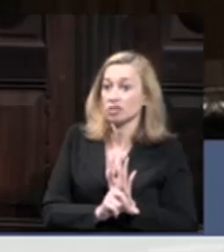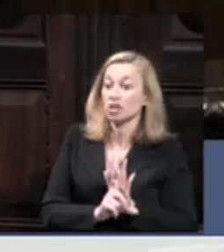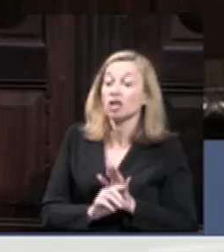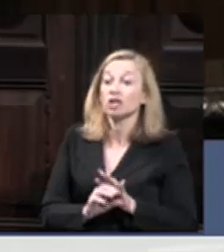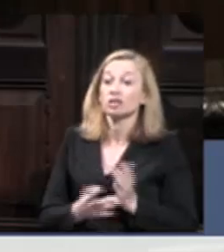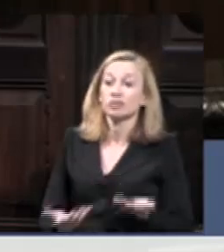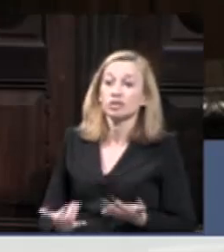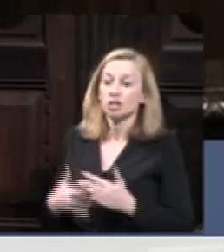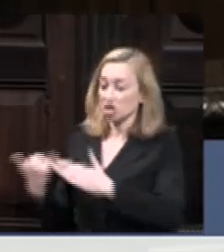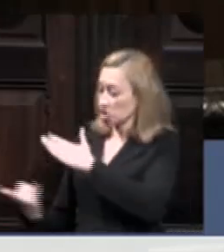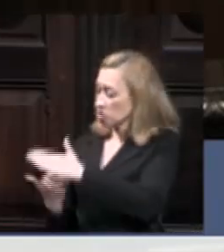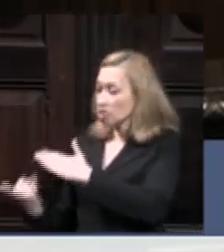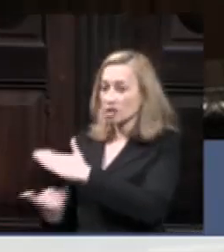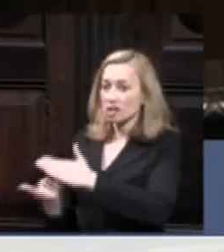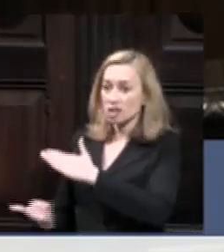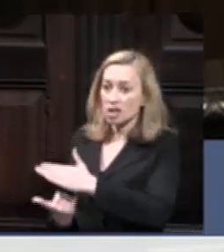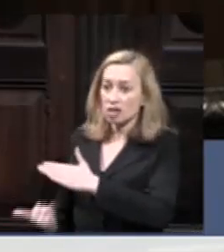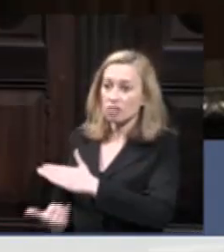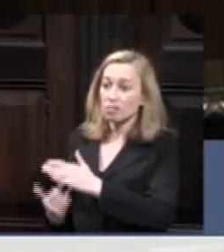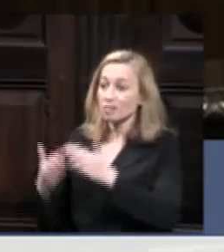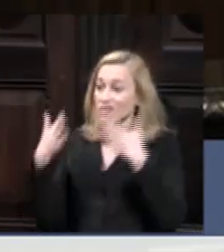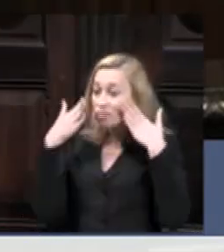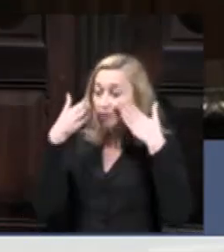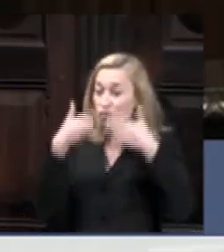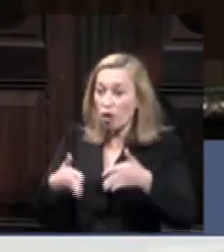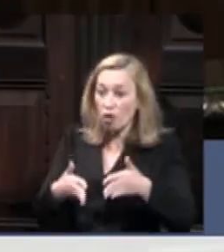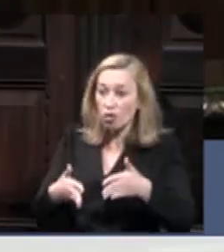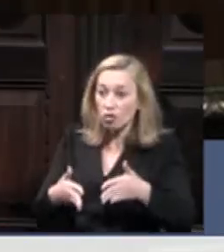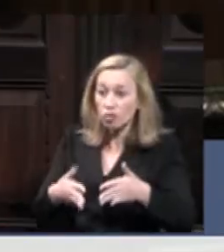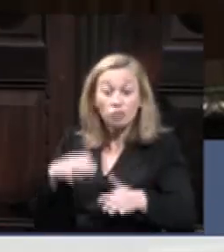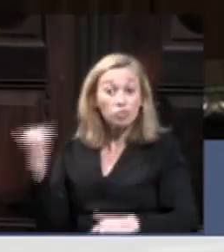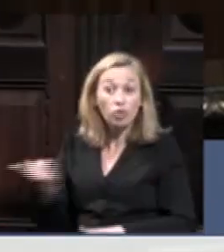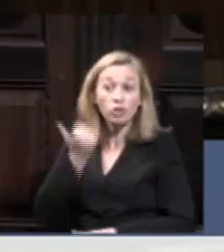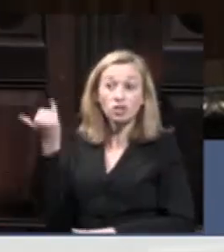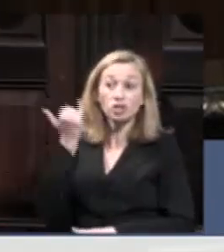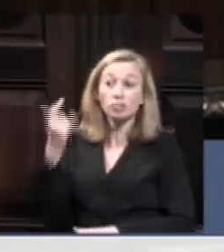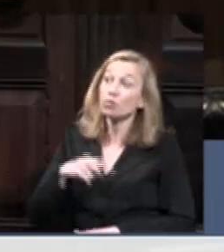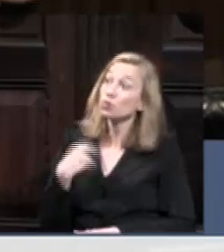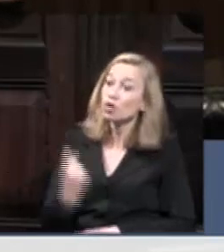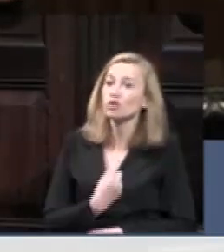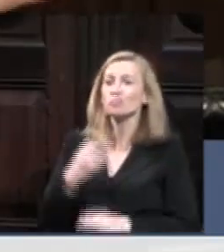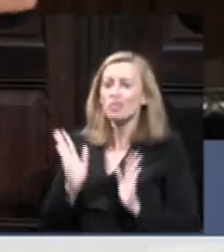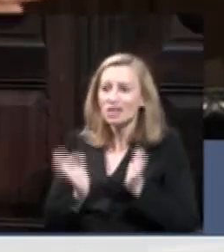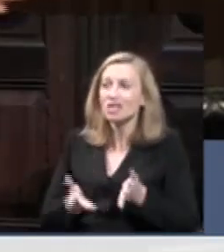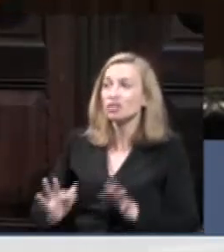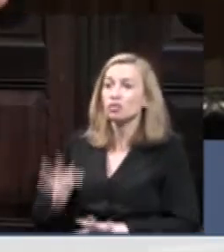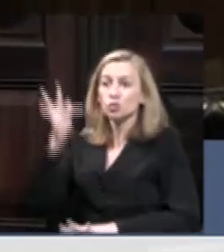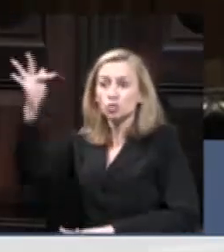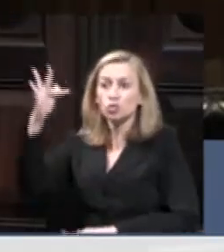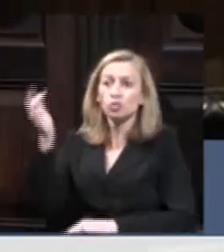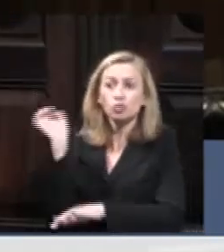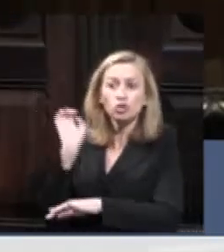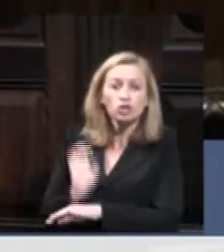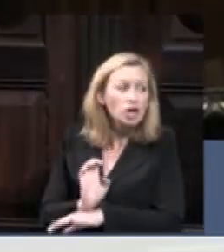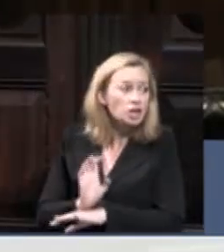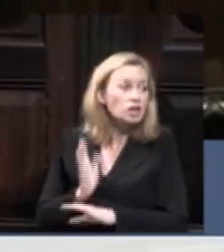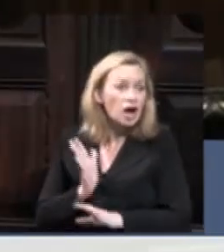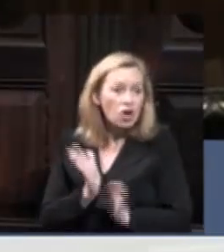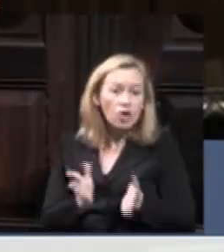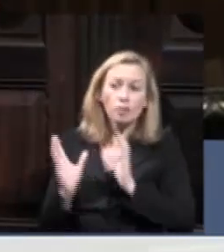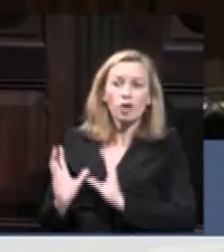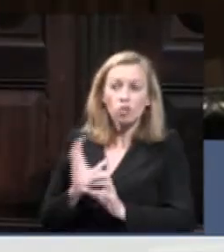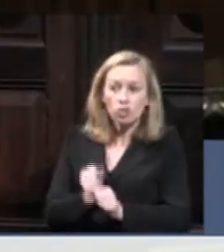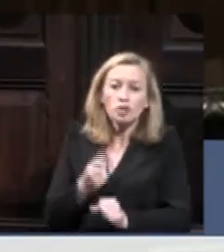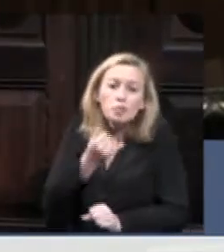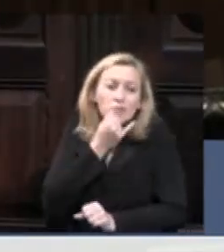instituições absolutamente centrais para o nosso presente, para o nosso futuro. Esse Estado que depende, por exemplo, vou concluir, perdão,